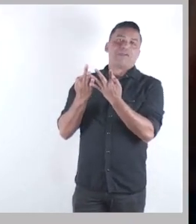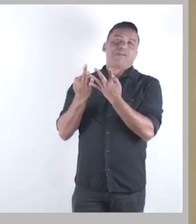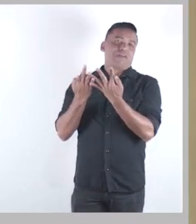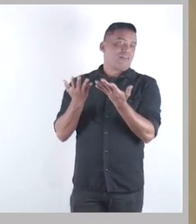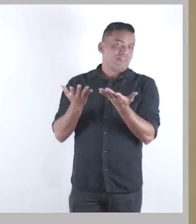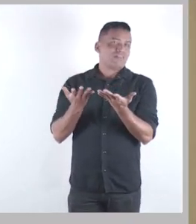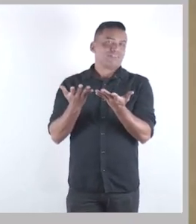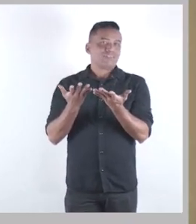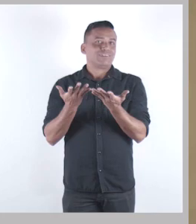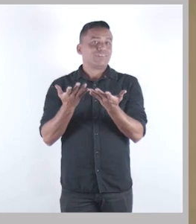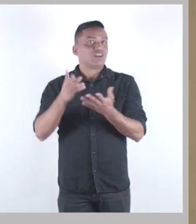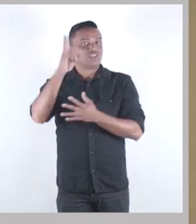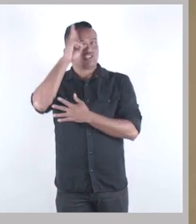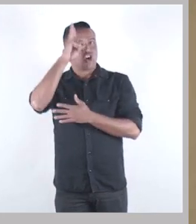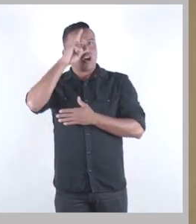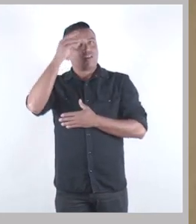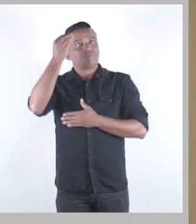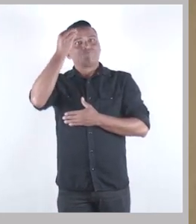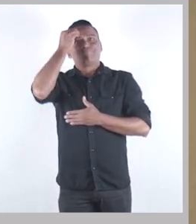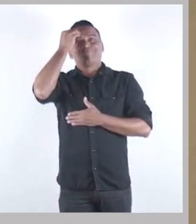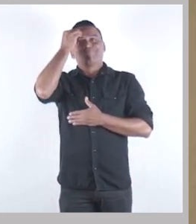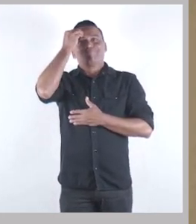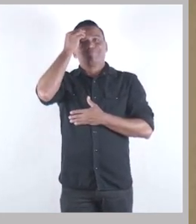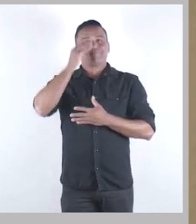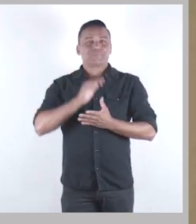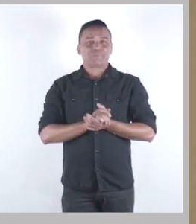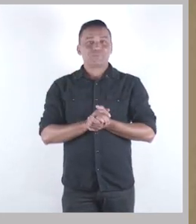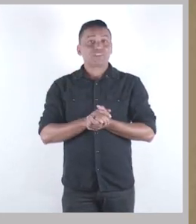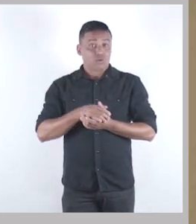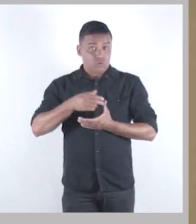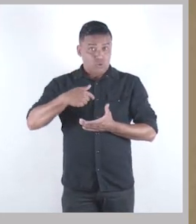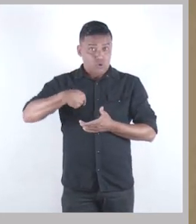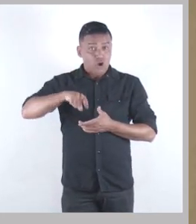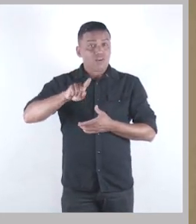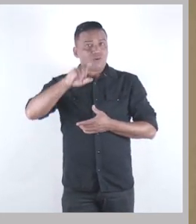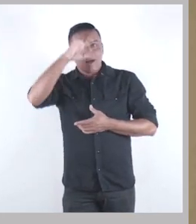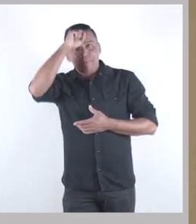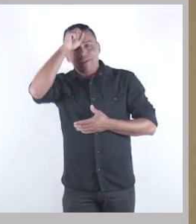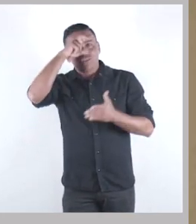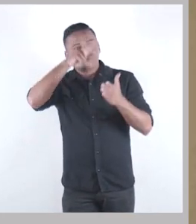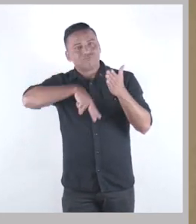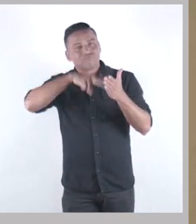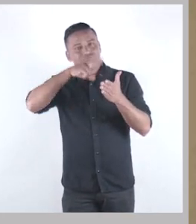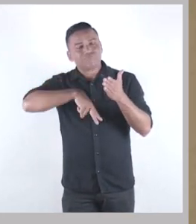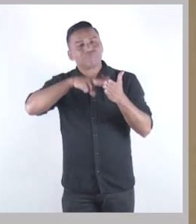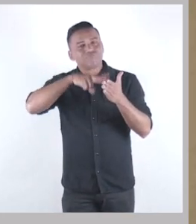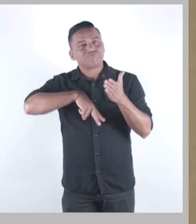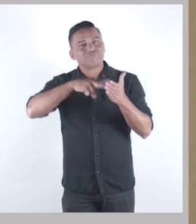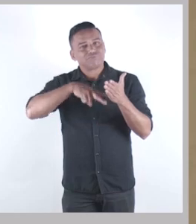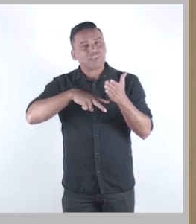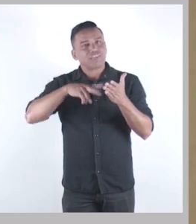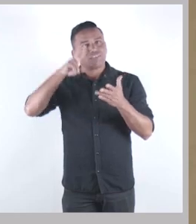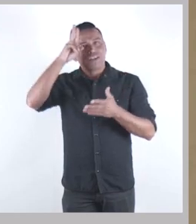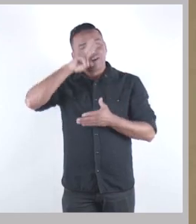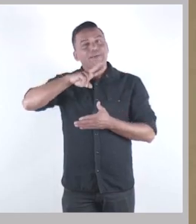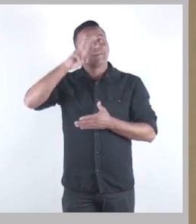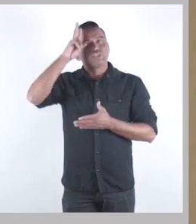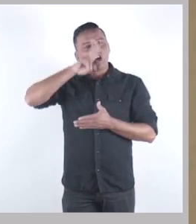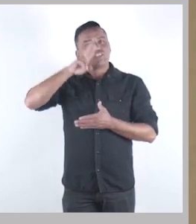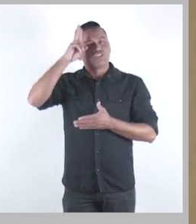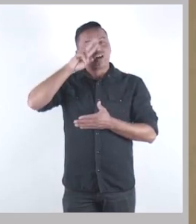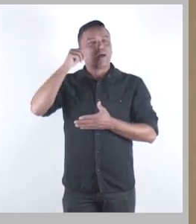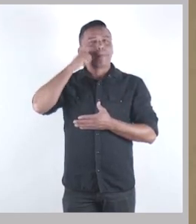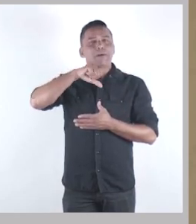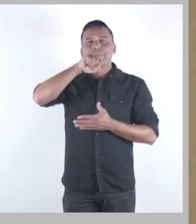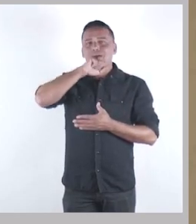Sei lá, aquela história ficou na minha cabeça. E quando eu aprendi a ler, de facto, eu sempre lia e relia essa história. E a minha mãe contava